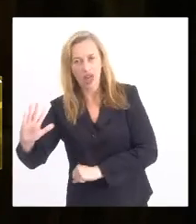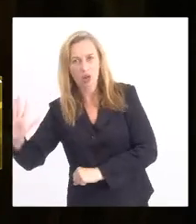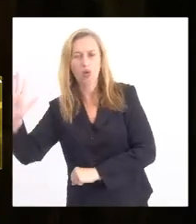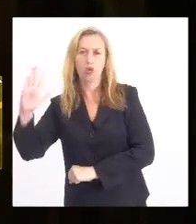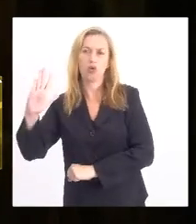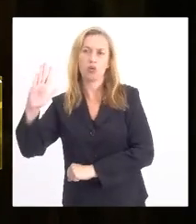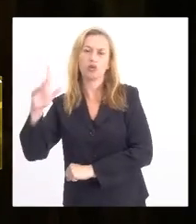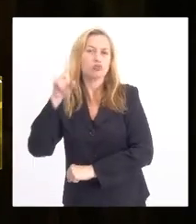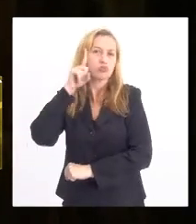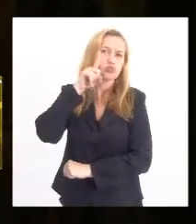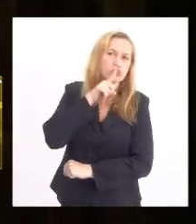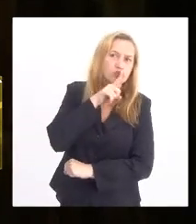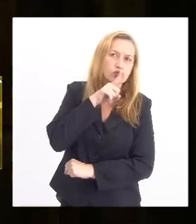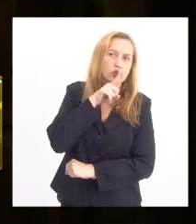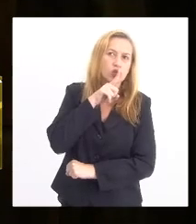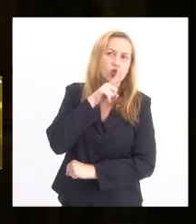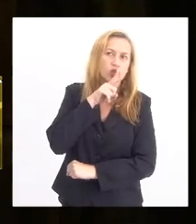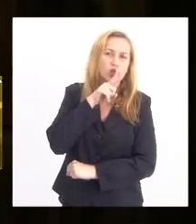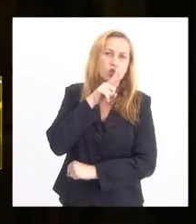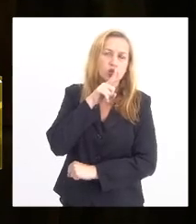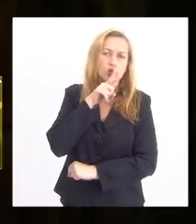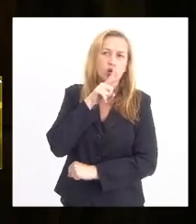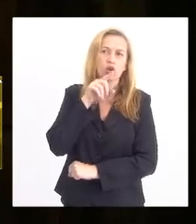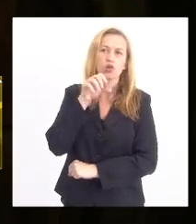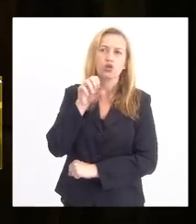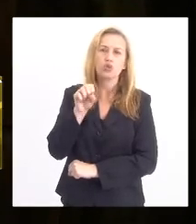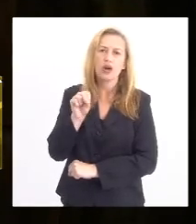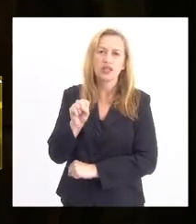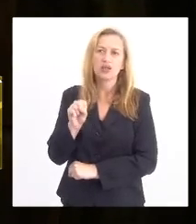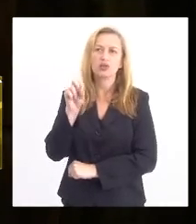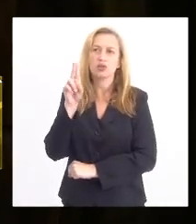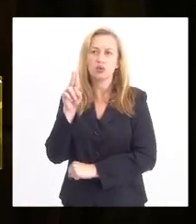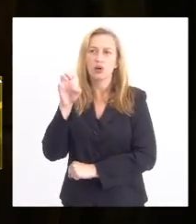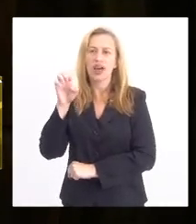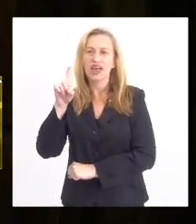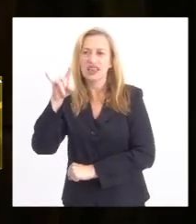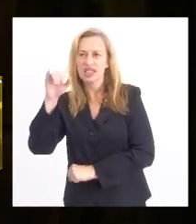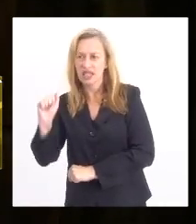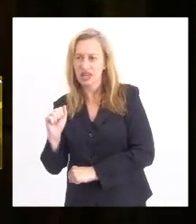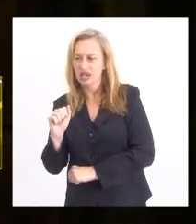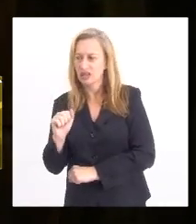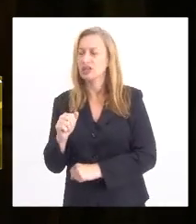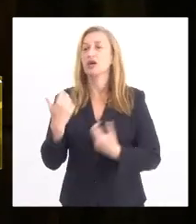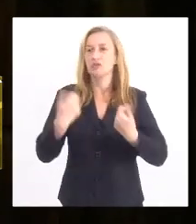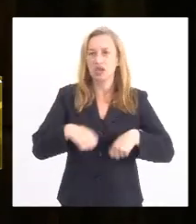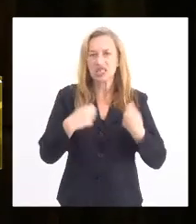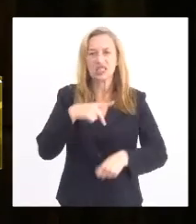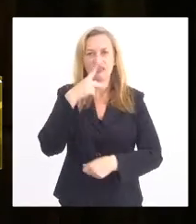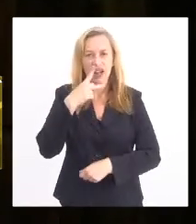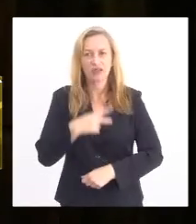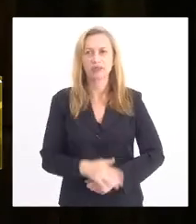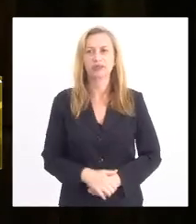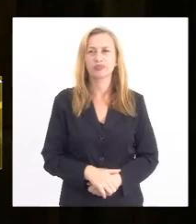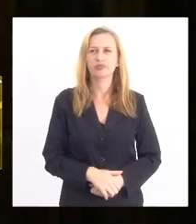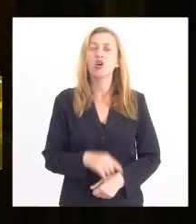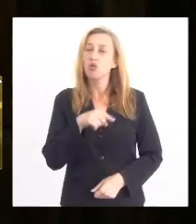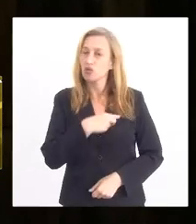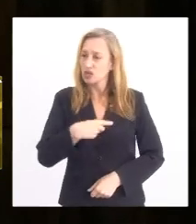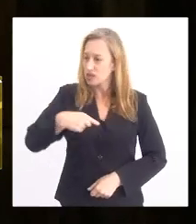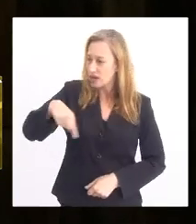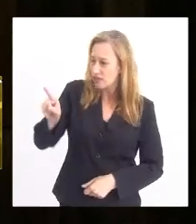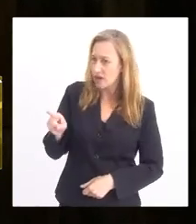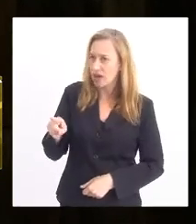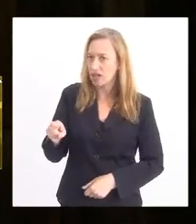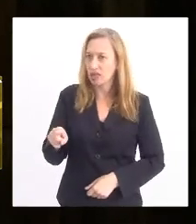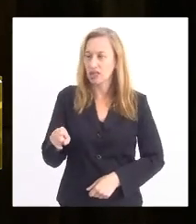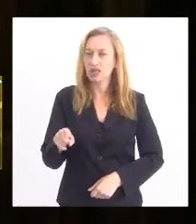dos Estados Unidos da Suécia E aí e isso precisa ser dito Você vai no calçadão